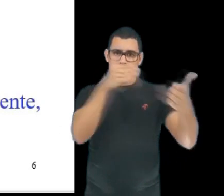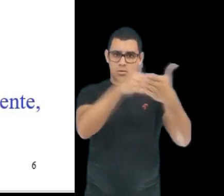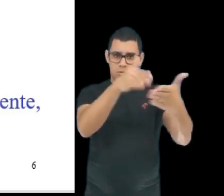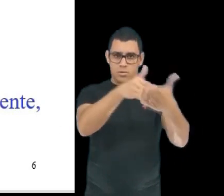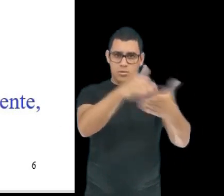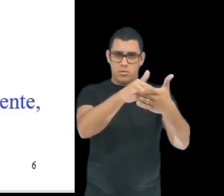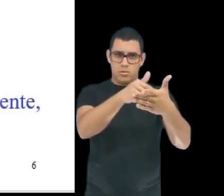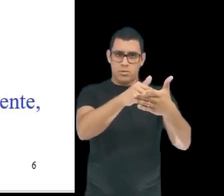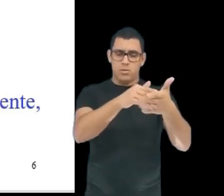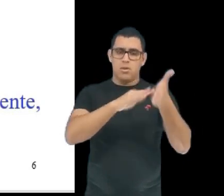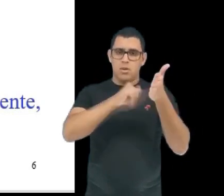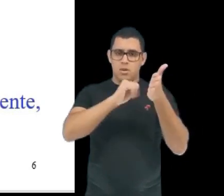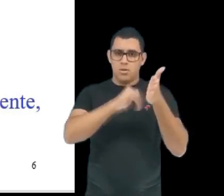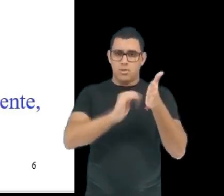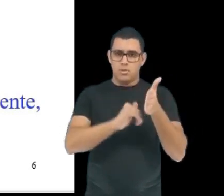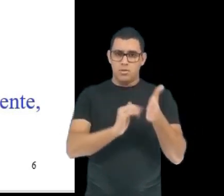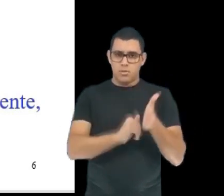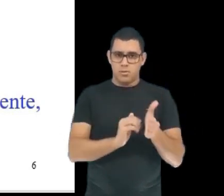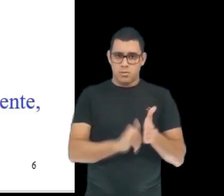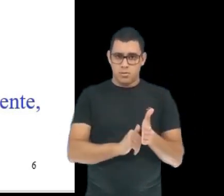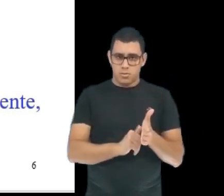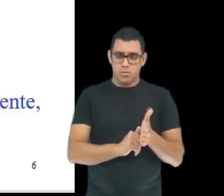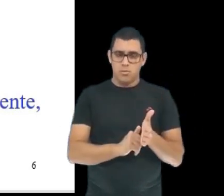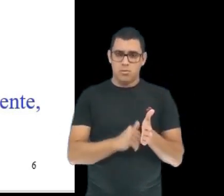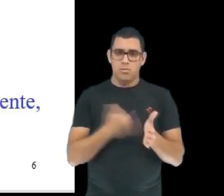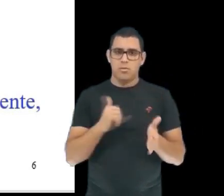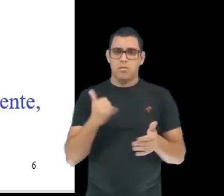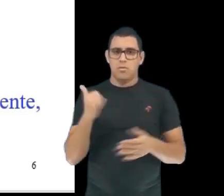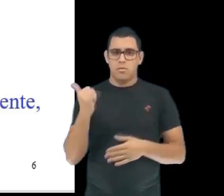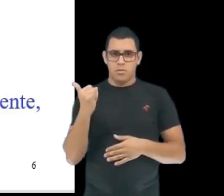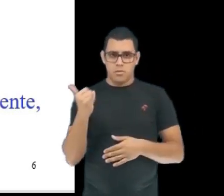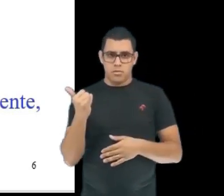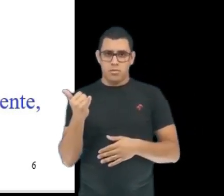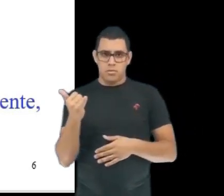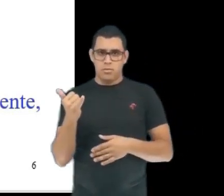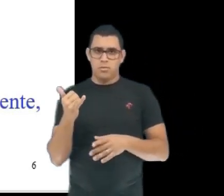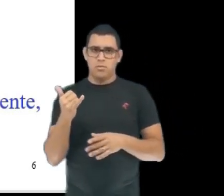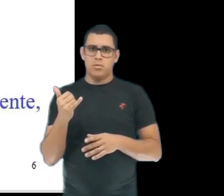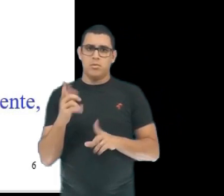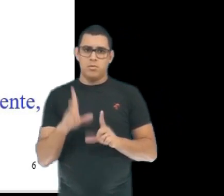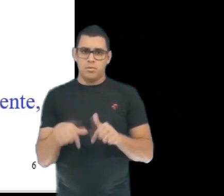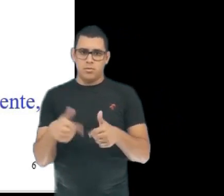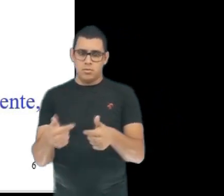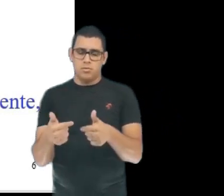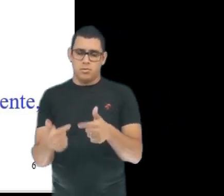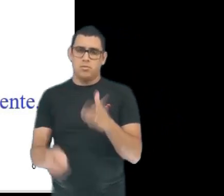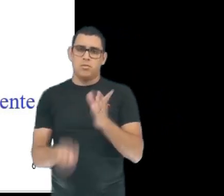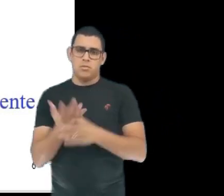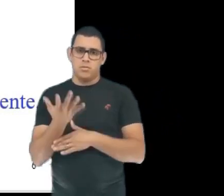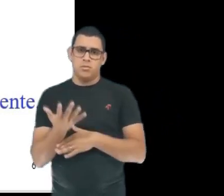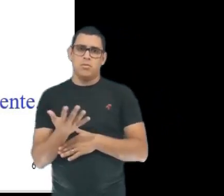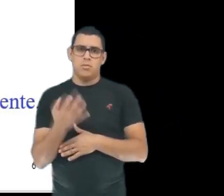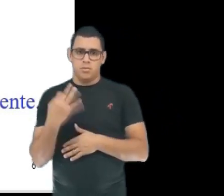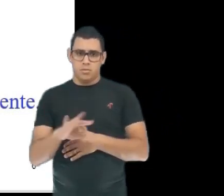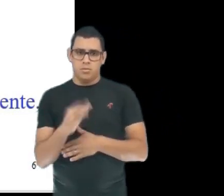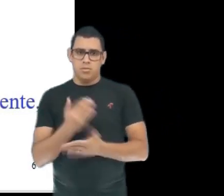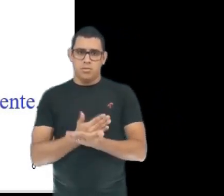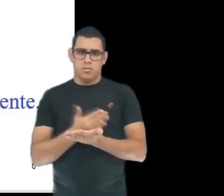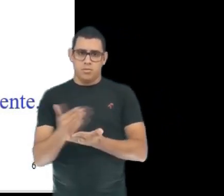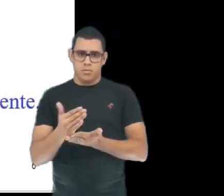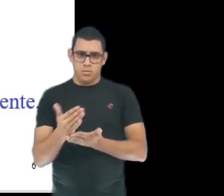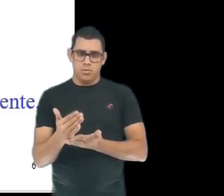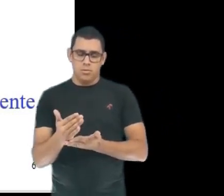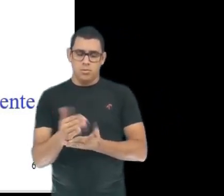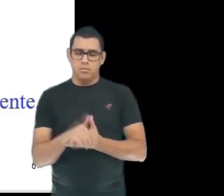energia dos produtos, a energia final da reação, e subtrair pela energia dos reagentes,